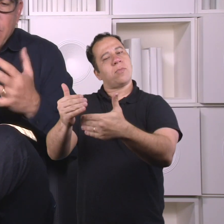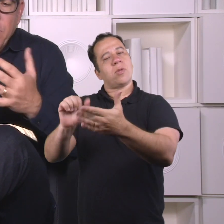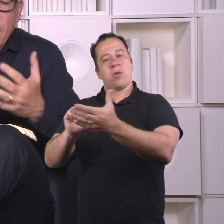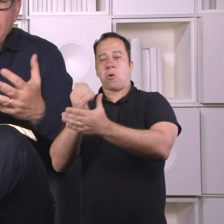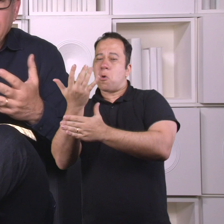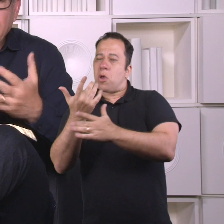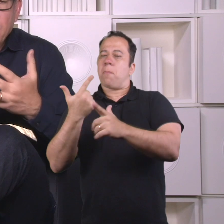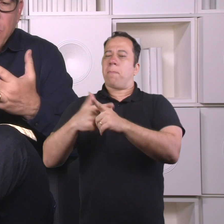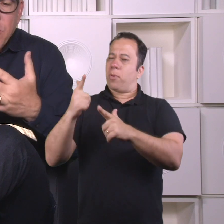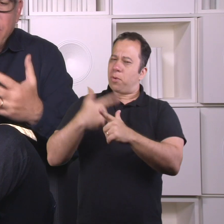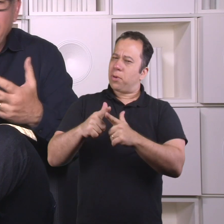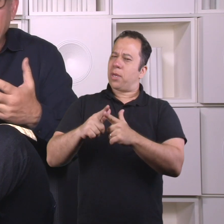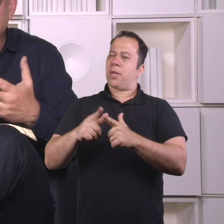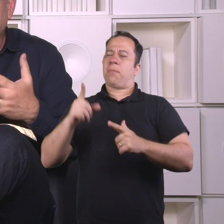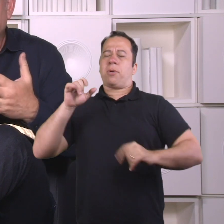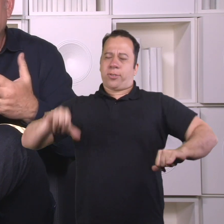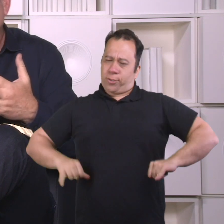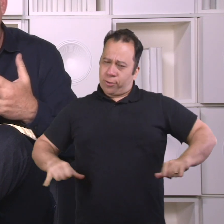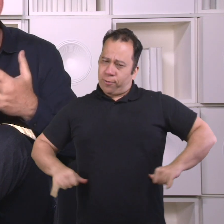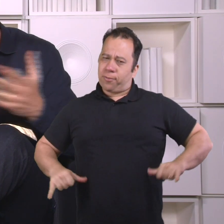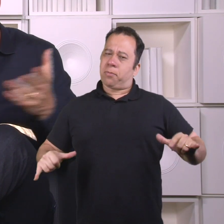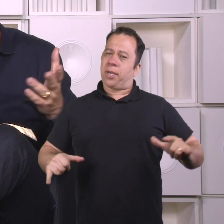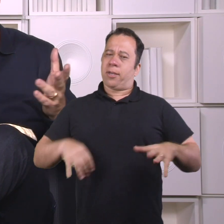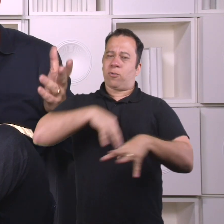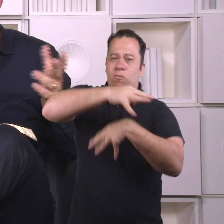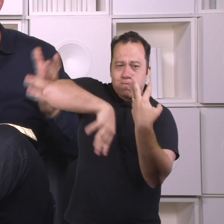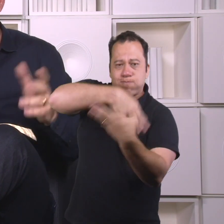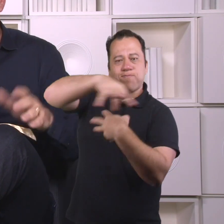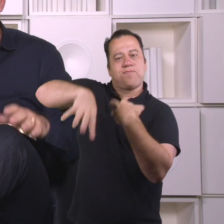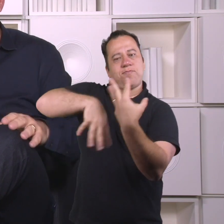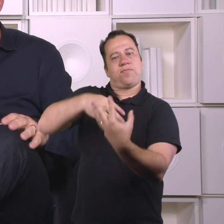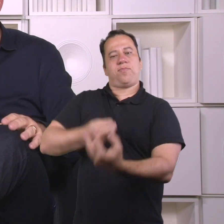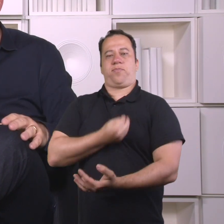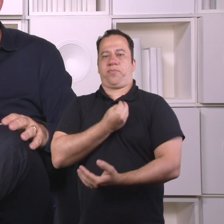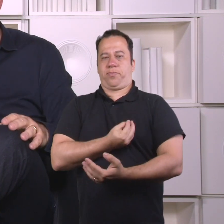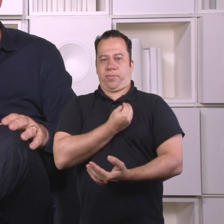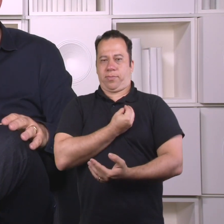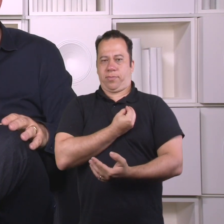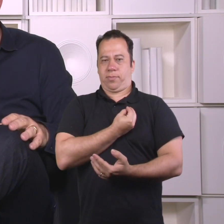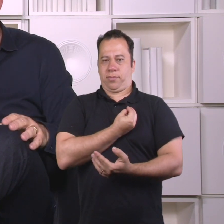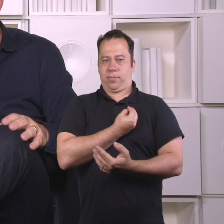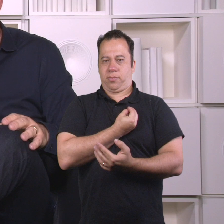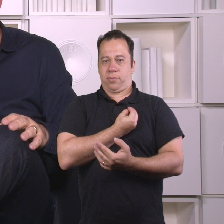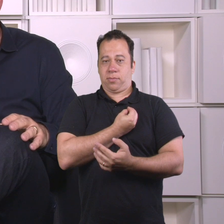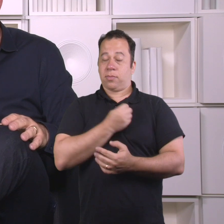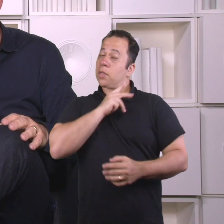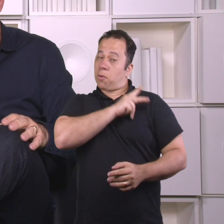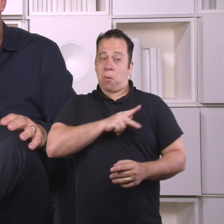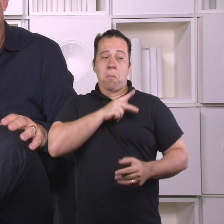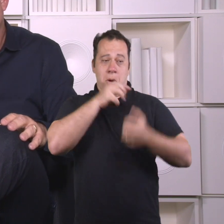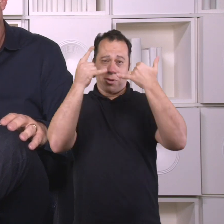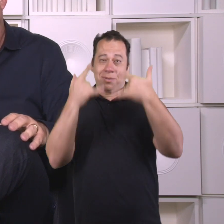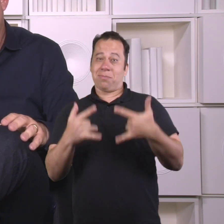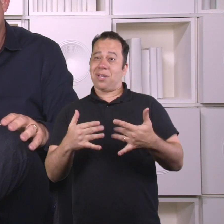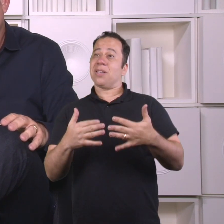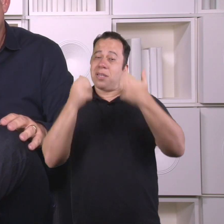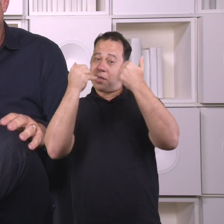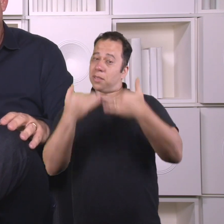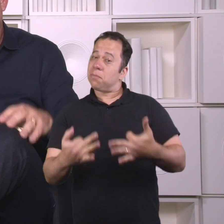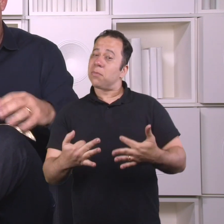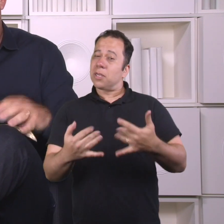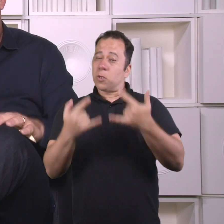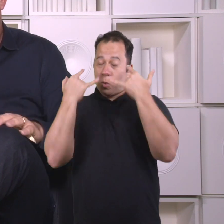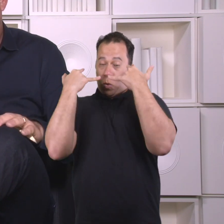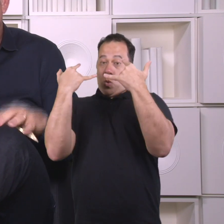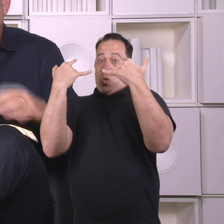com muitas complicações, muito sofrimento, arrumam confusão para a sua vida. Então, o Paulo, o apóstolo, diz que o amor ao dinheiro é a raiz de todos os males.